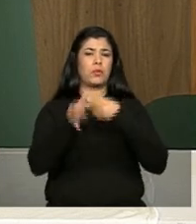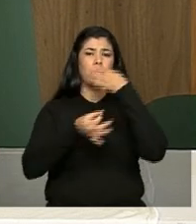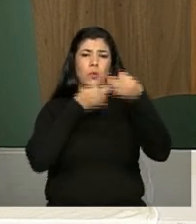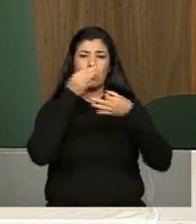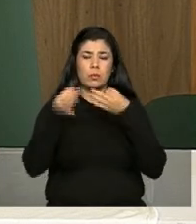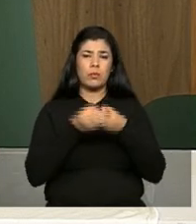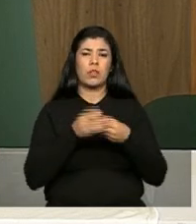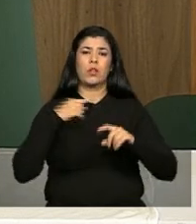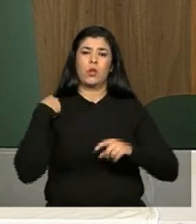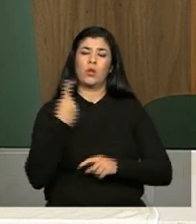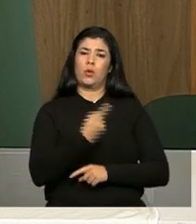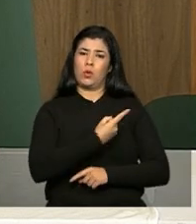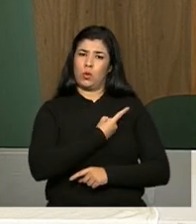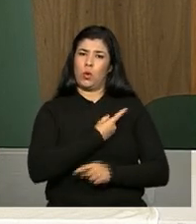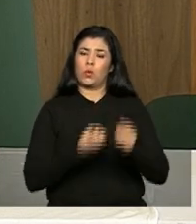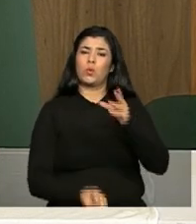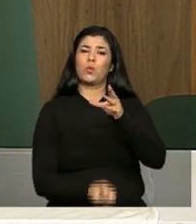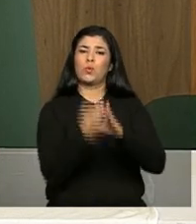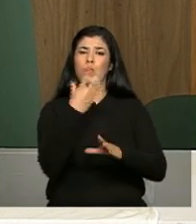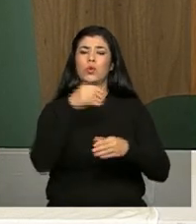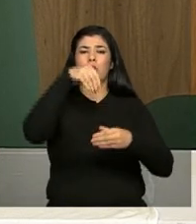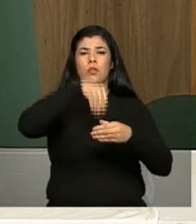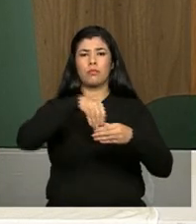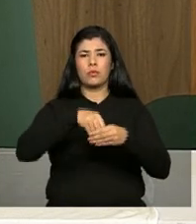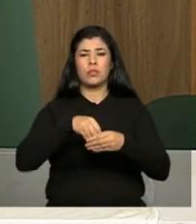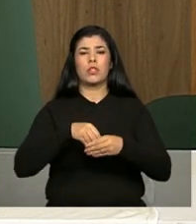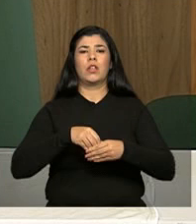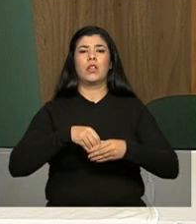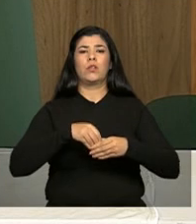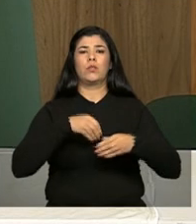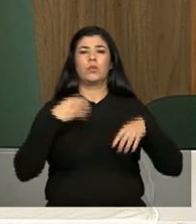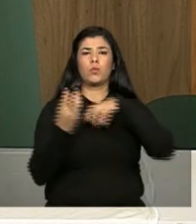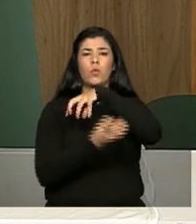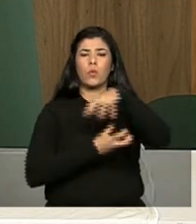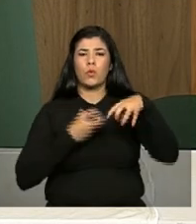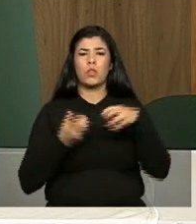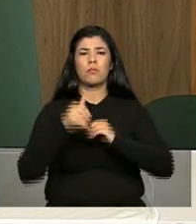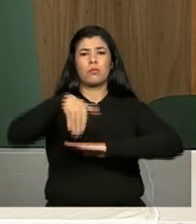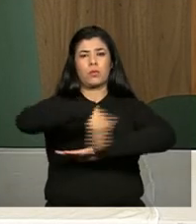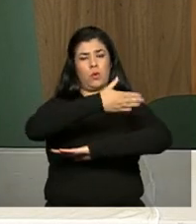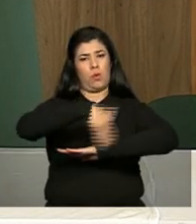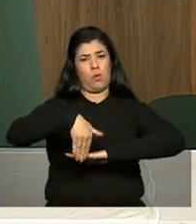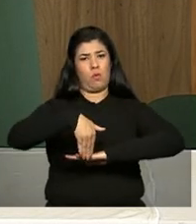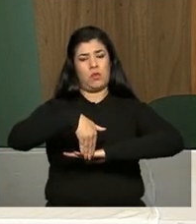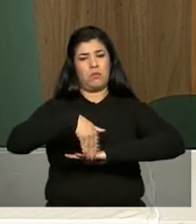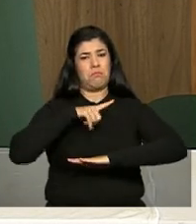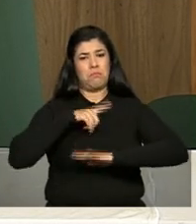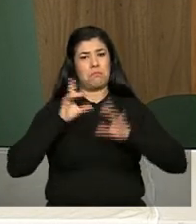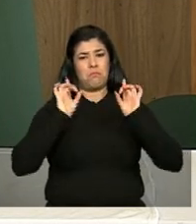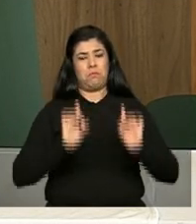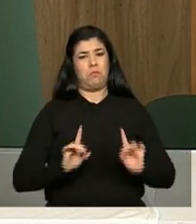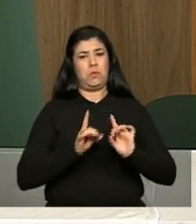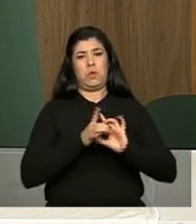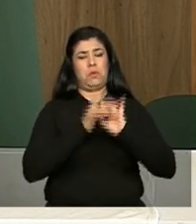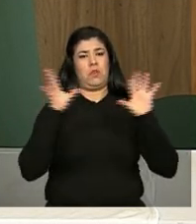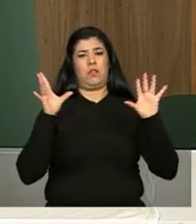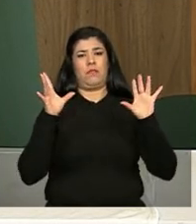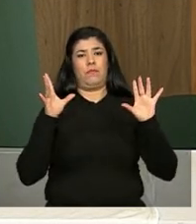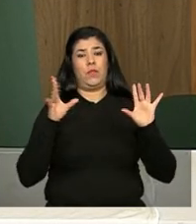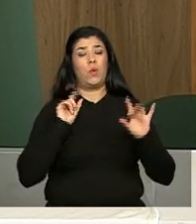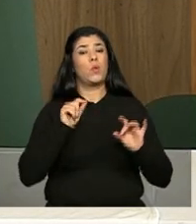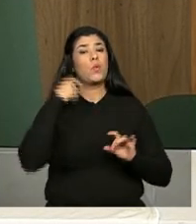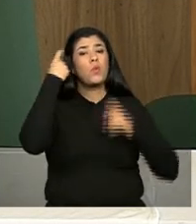nasceram nas suas reconhecemos plenamente o direito de manifestação não era o que que preocupa é que nós tiver uma eleição